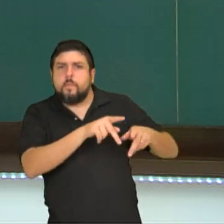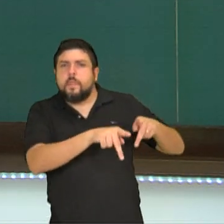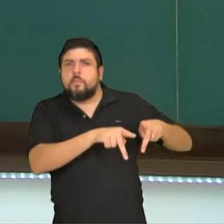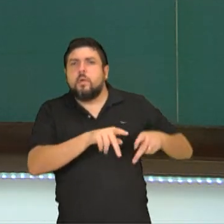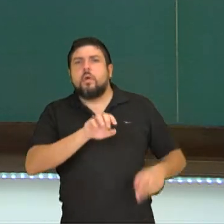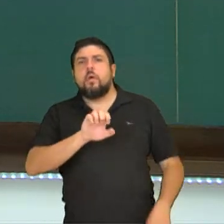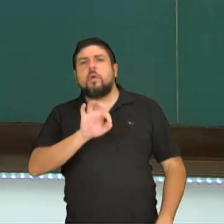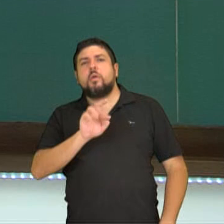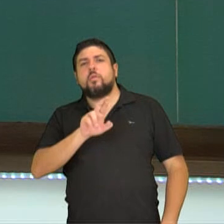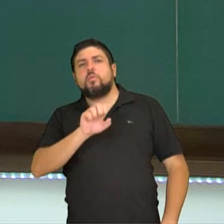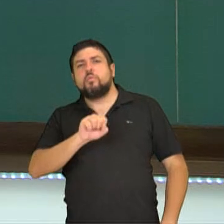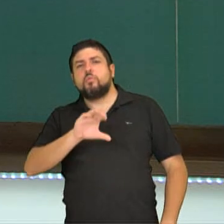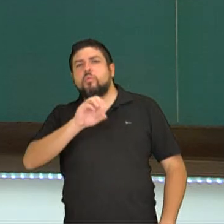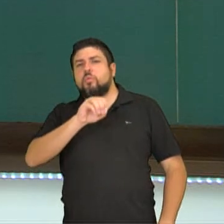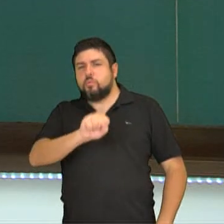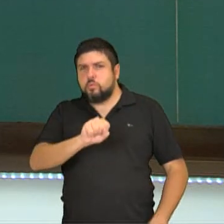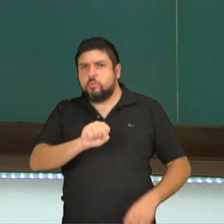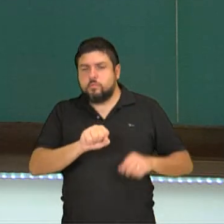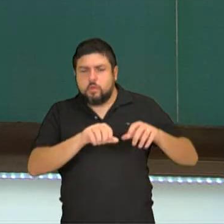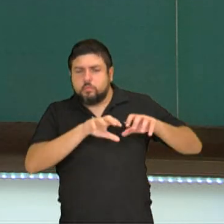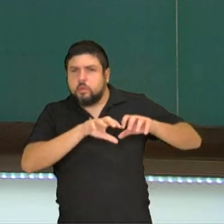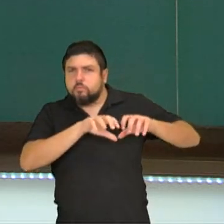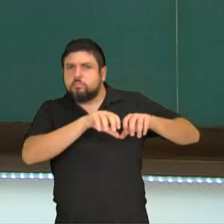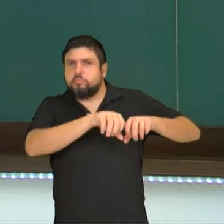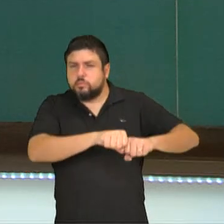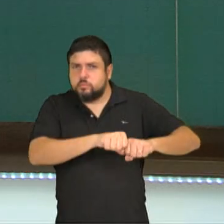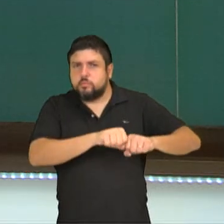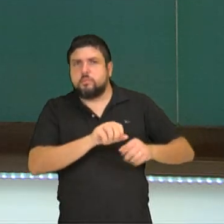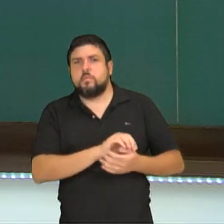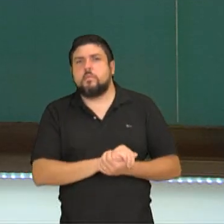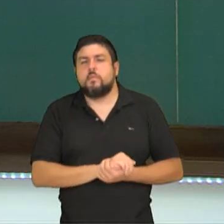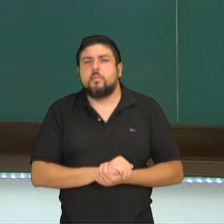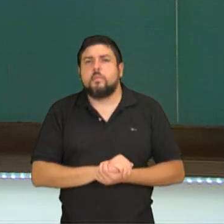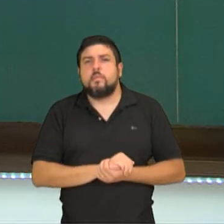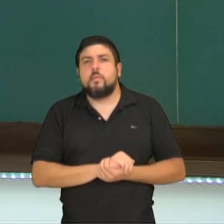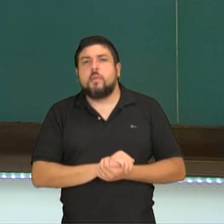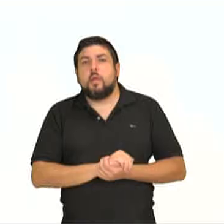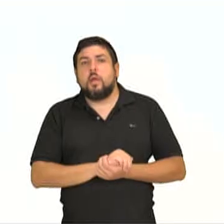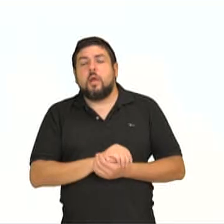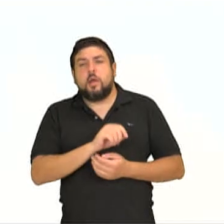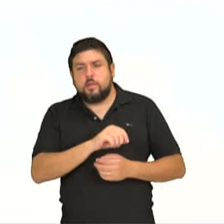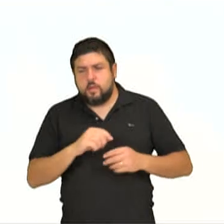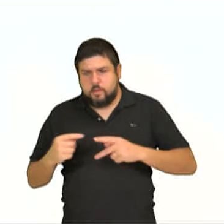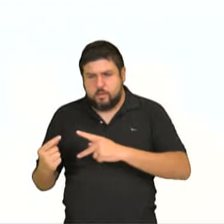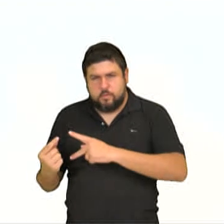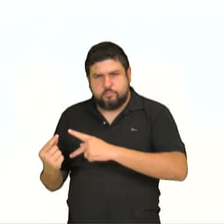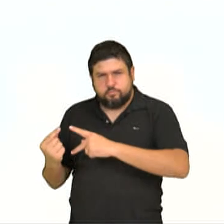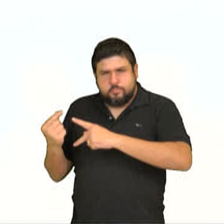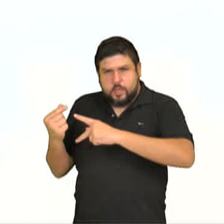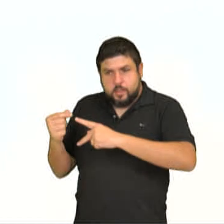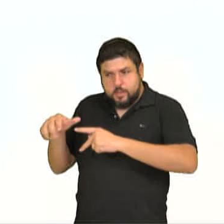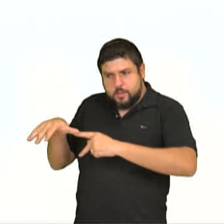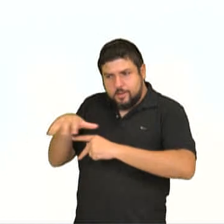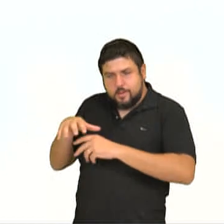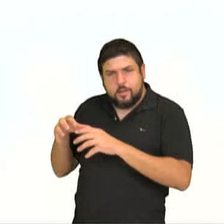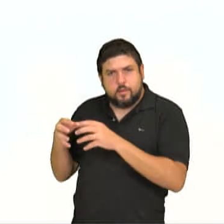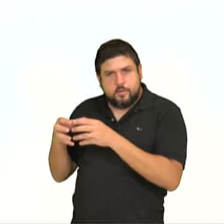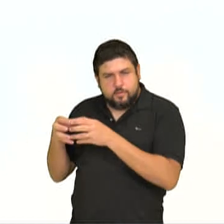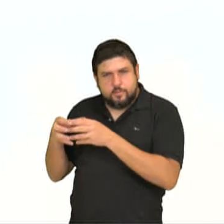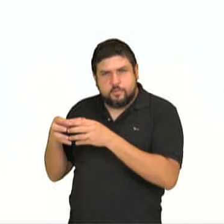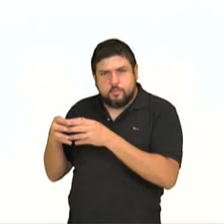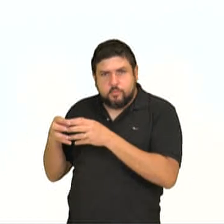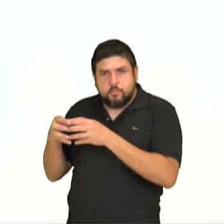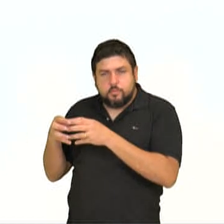últimos eram etruscos durante aquele período monárquico, E esses patrícios vinham